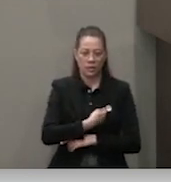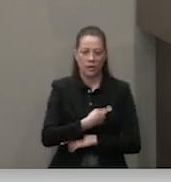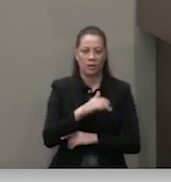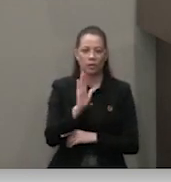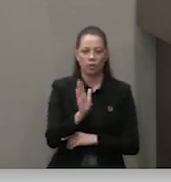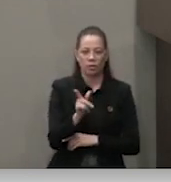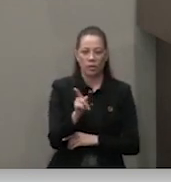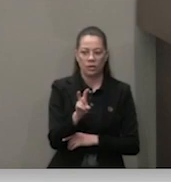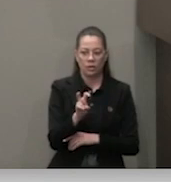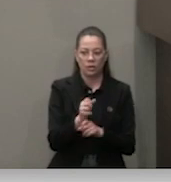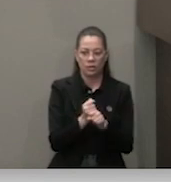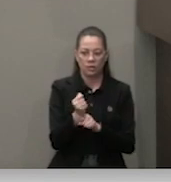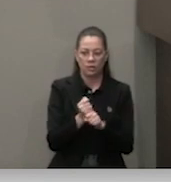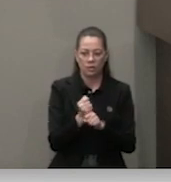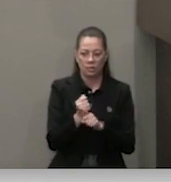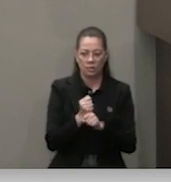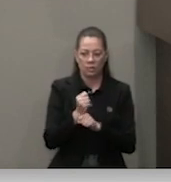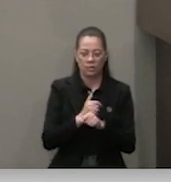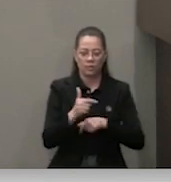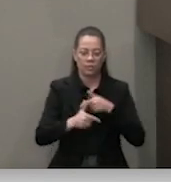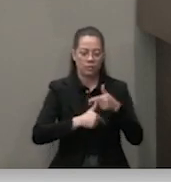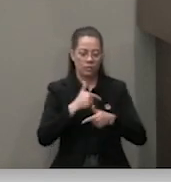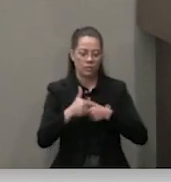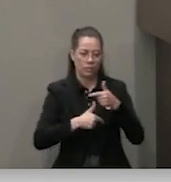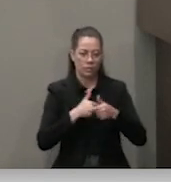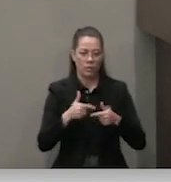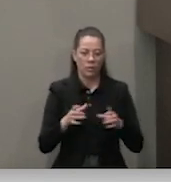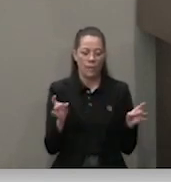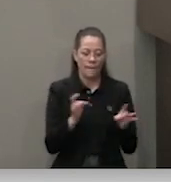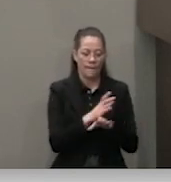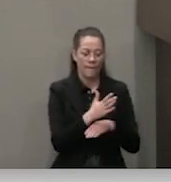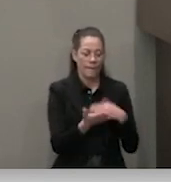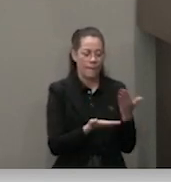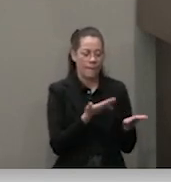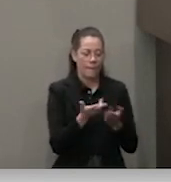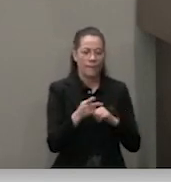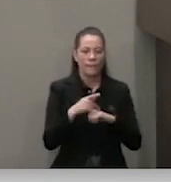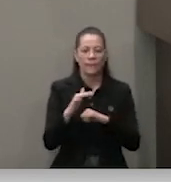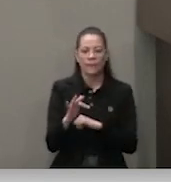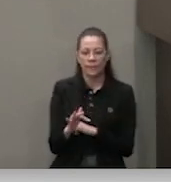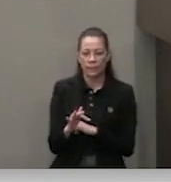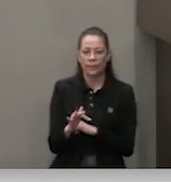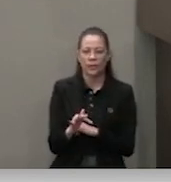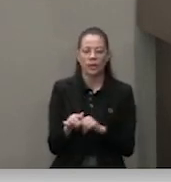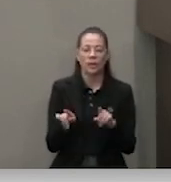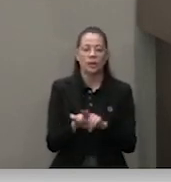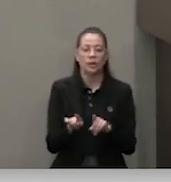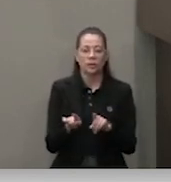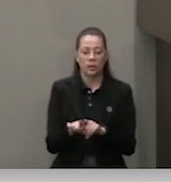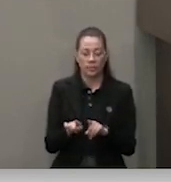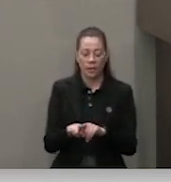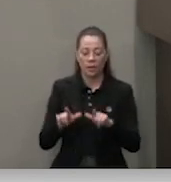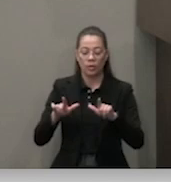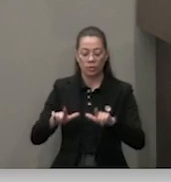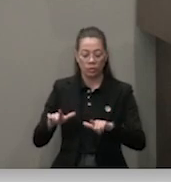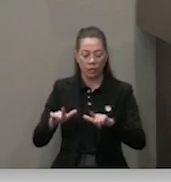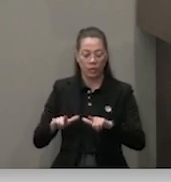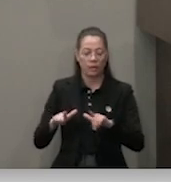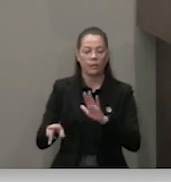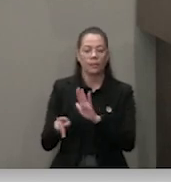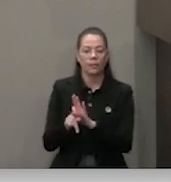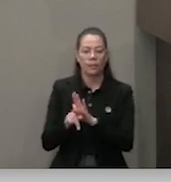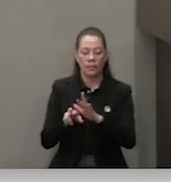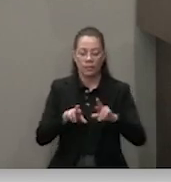15 anos à frente da delegacia de pronto atendimento passu fundo o plantão policial na nossa cidade